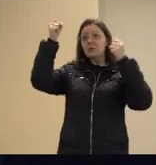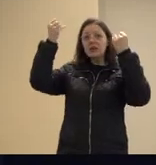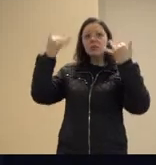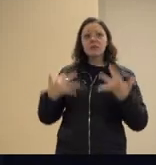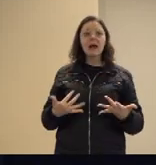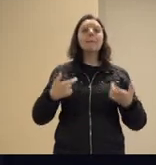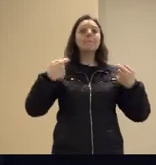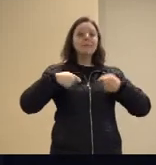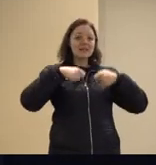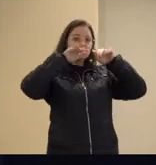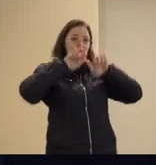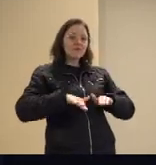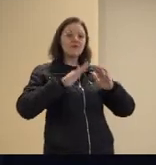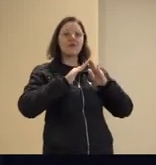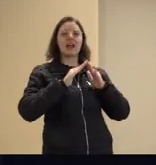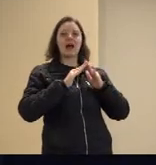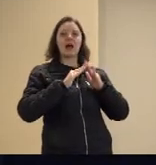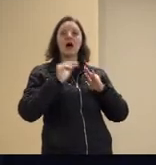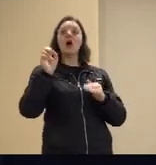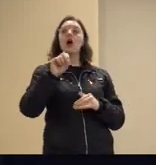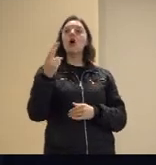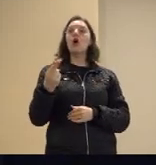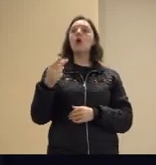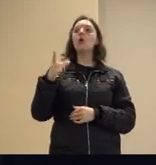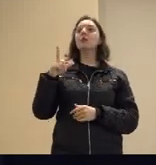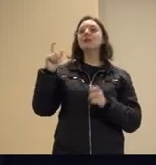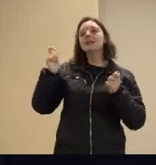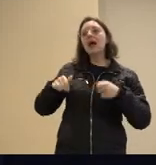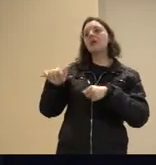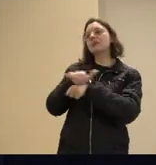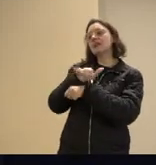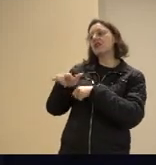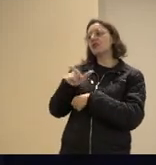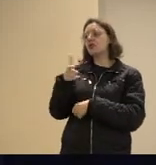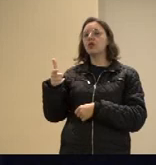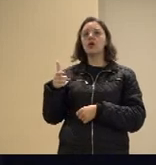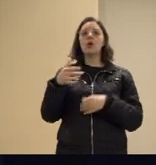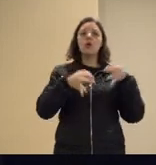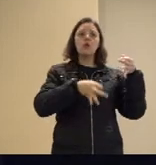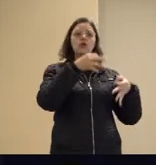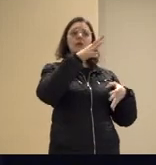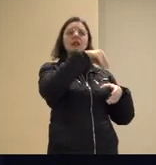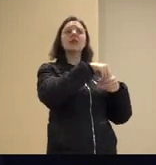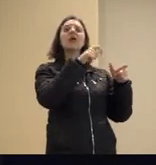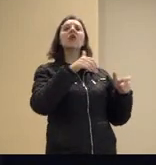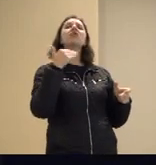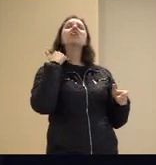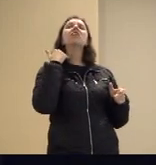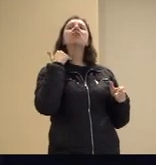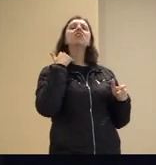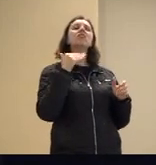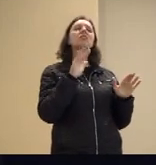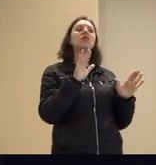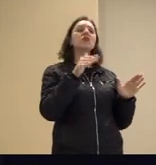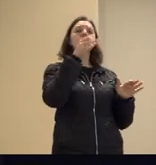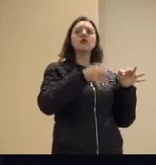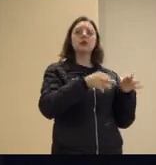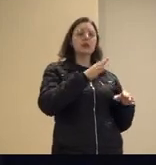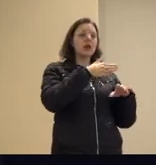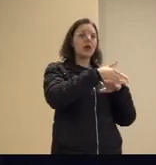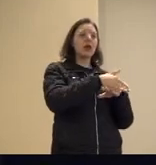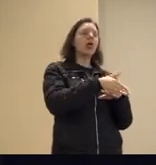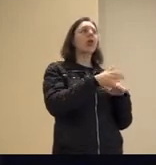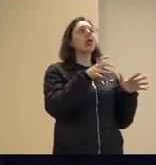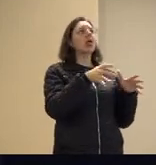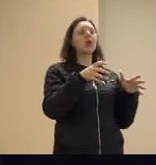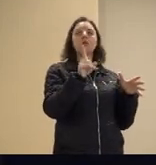ficar acolhido, ou tem a alternativa. O juiz está lá no fórum, ele deve ir ao instituto, deve